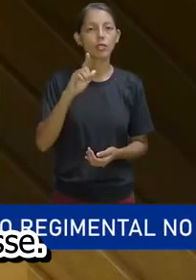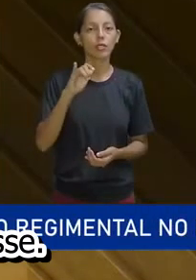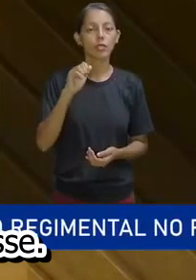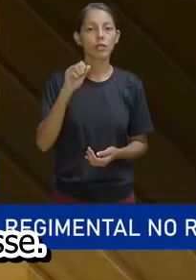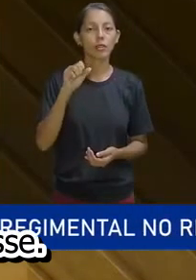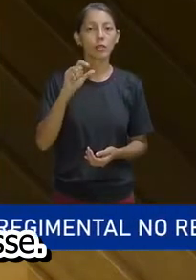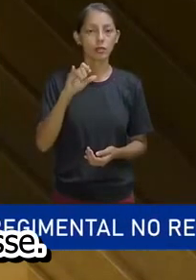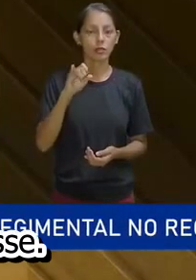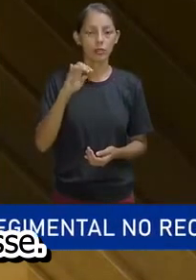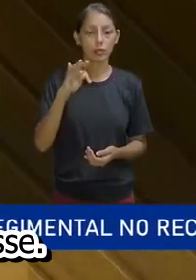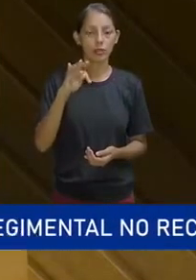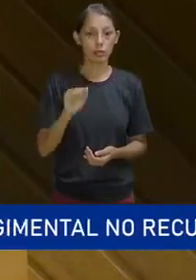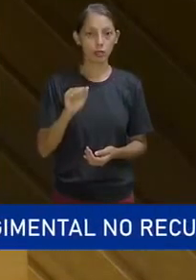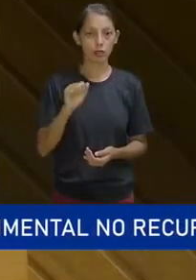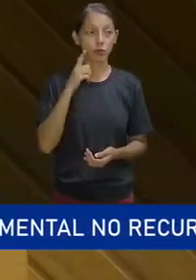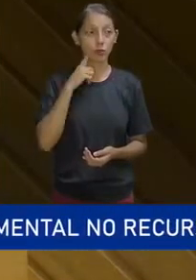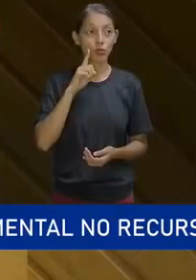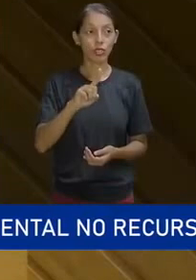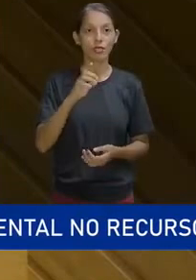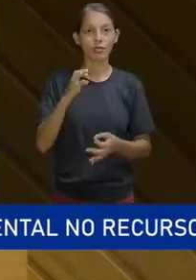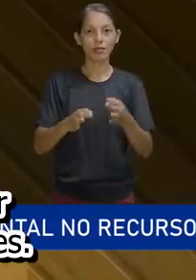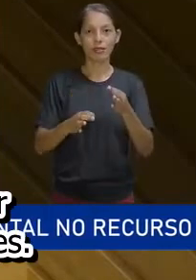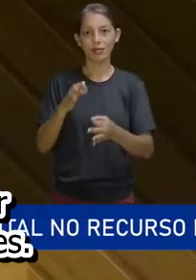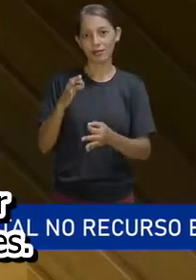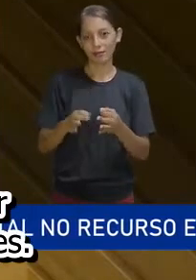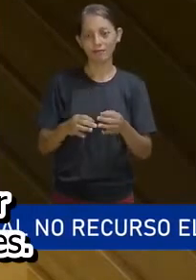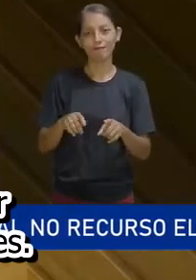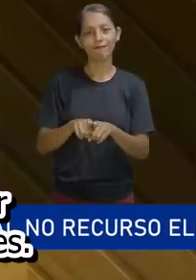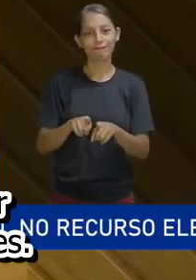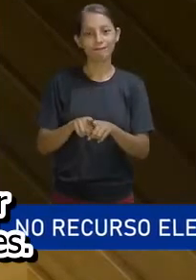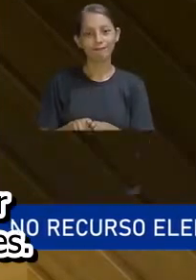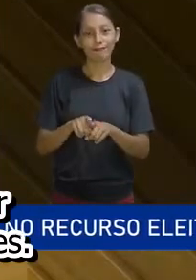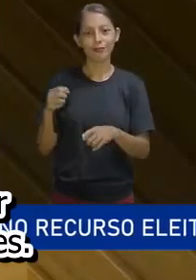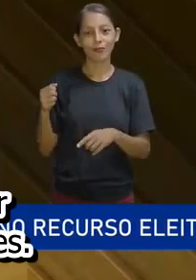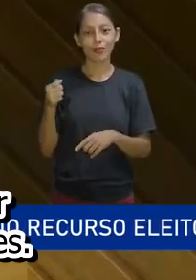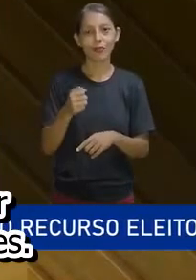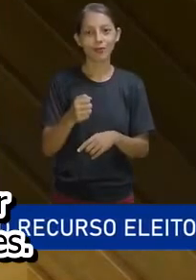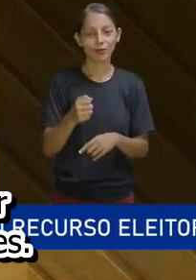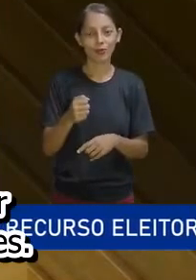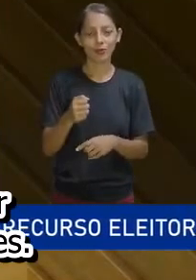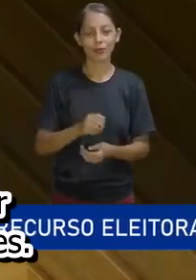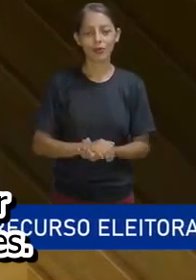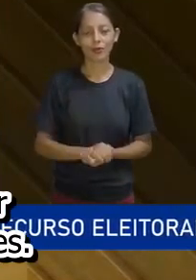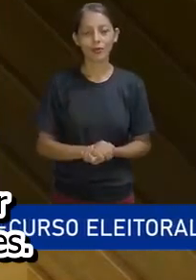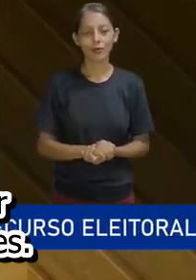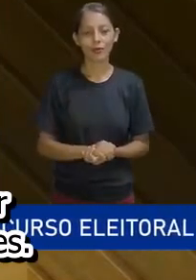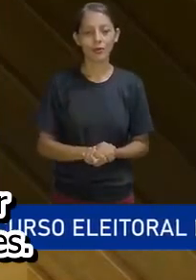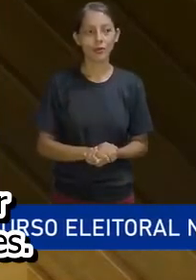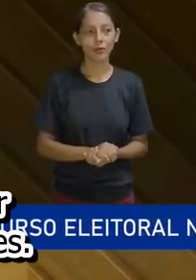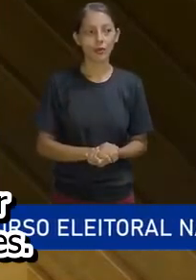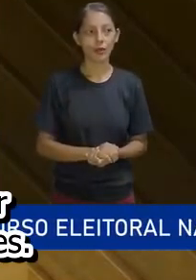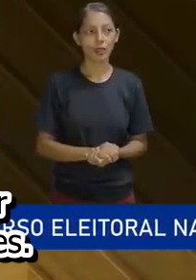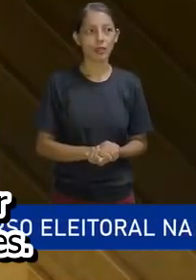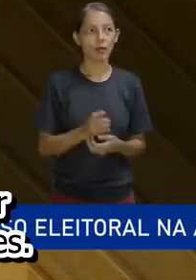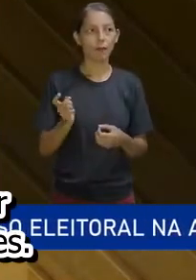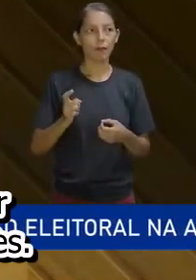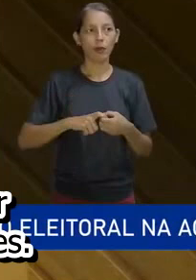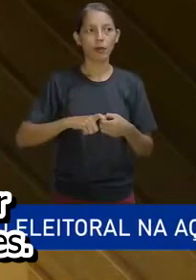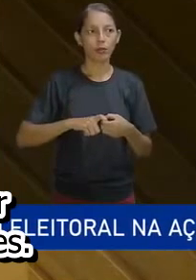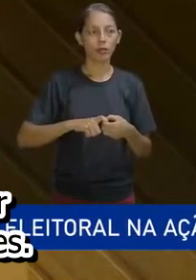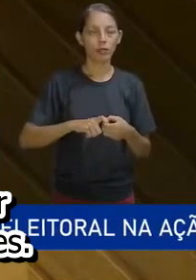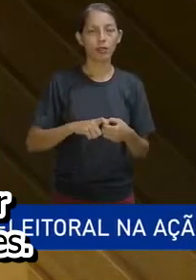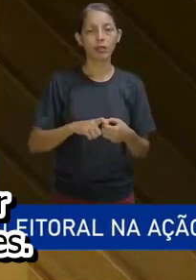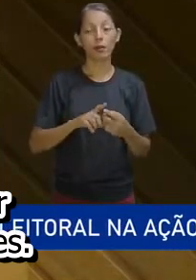julgamento e na data da posse. Portanto, o mesmo não estava apto para